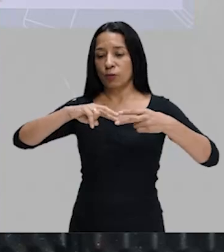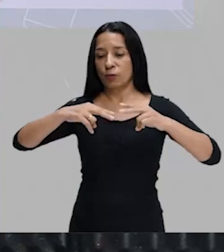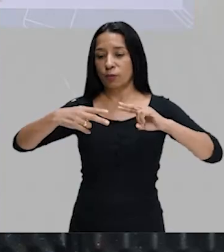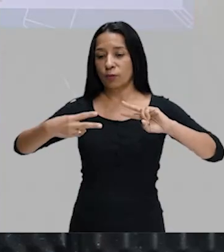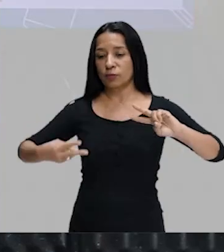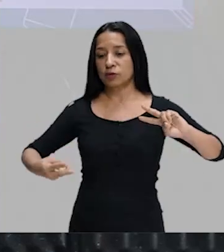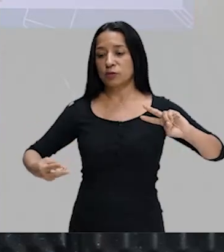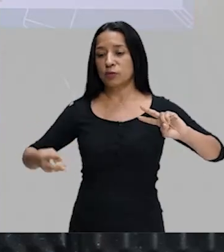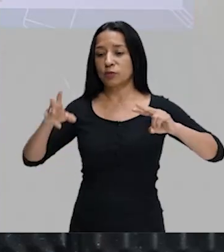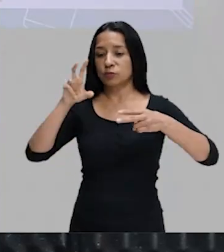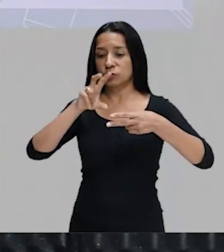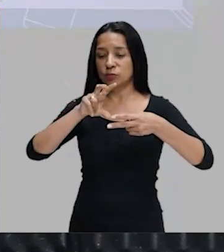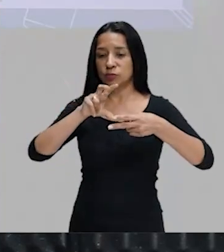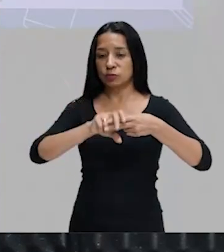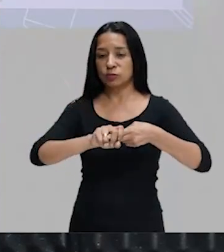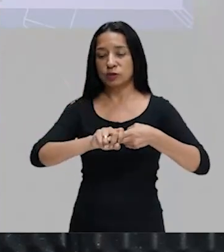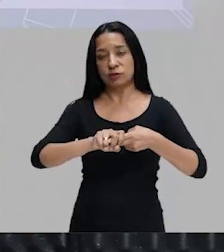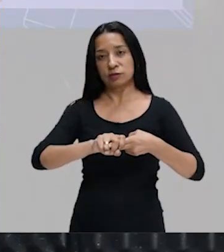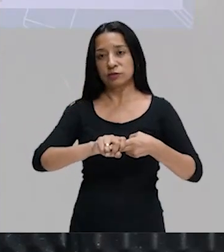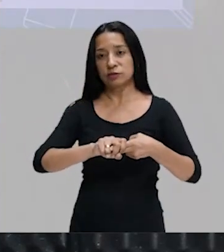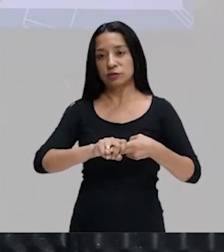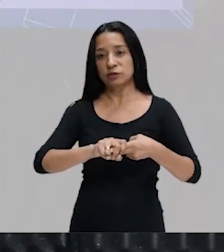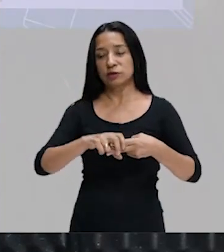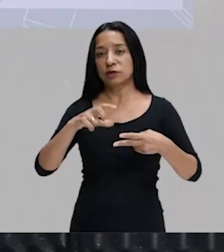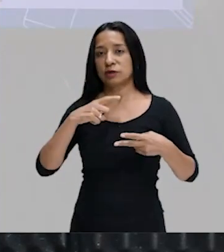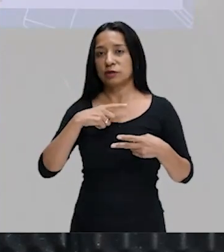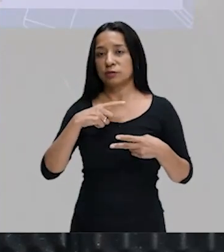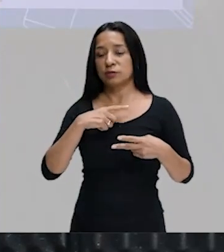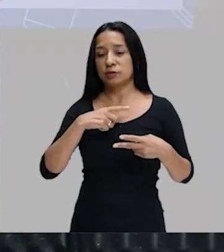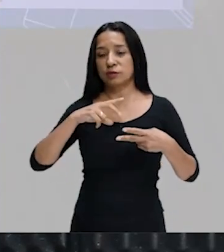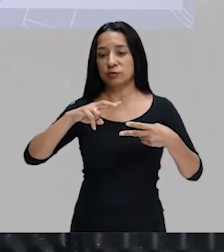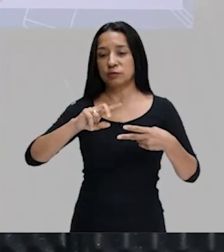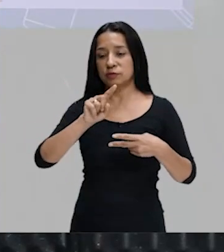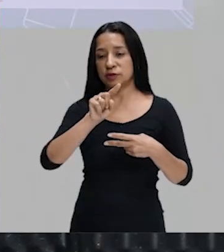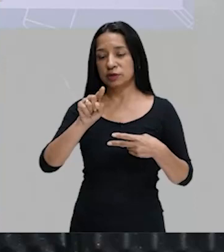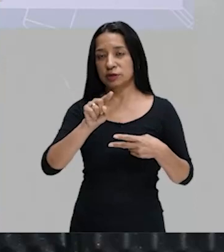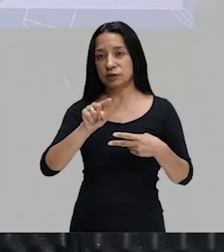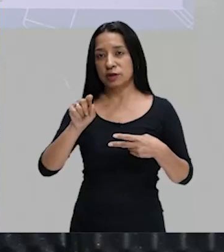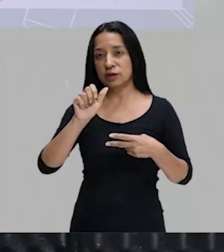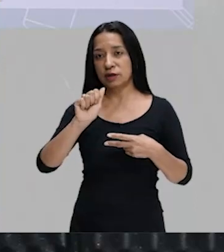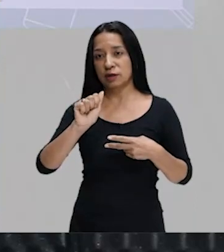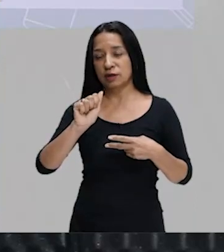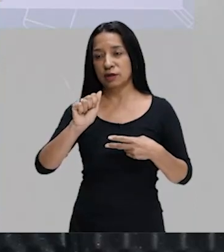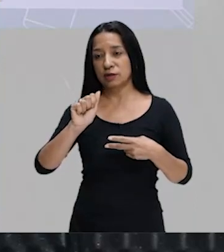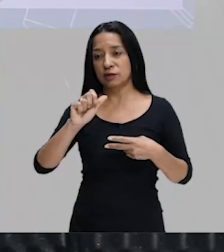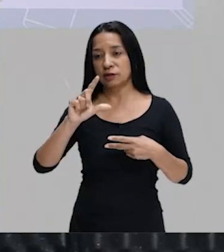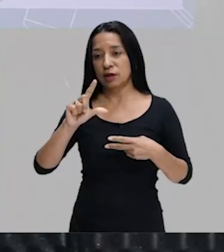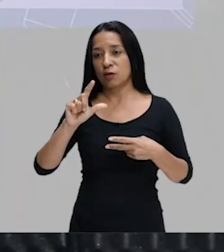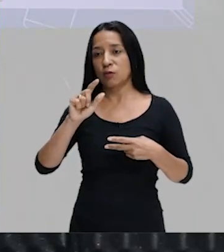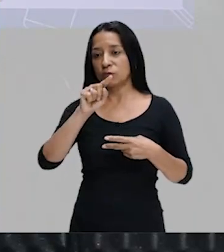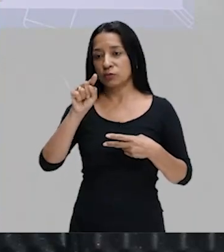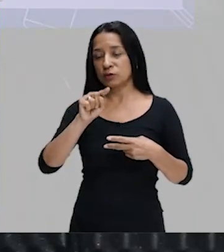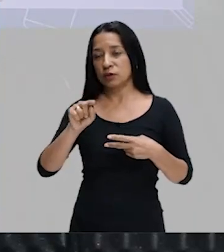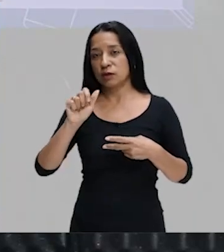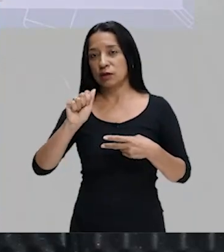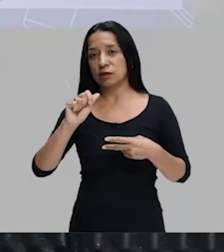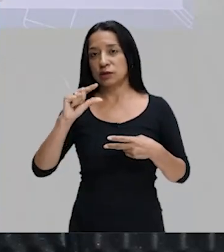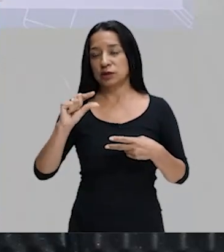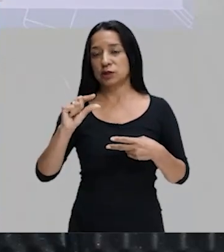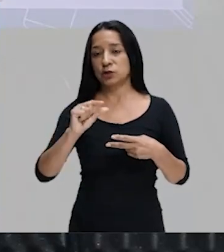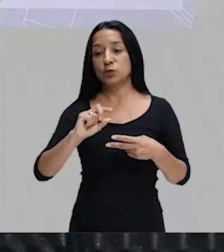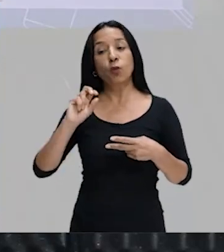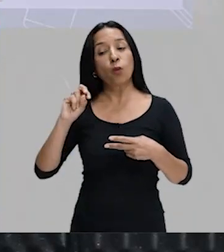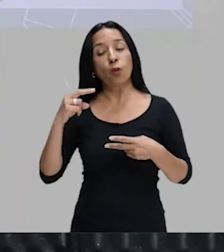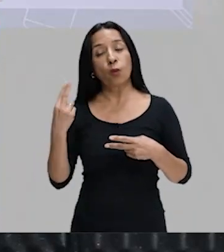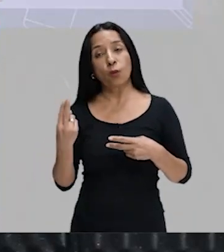ser heterozigoto, ou seja, vai ter o ZAzão e o ZAzinho, ok? Ou